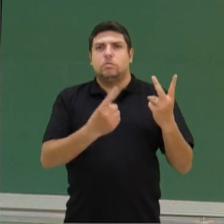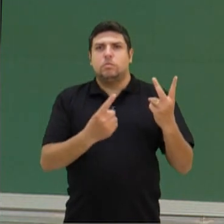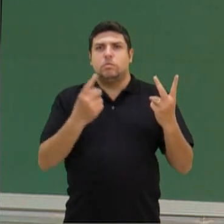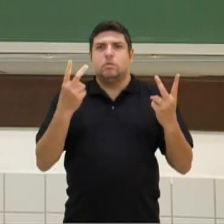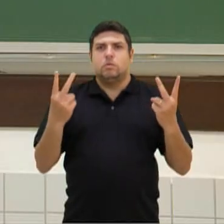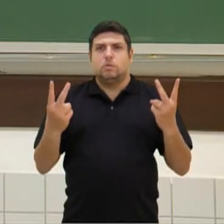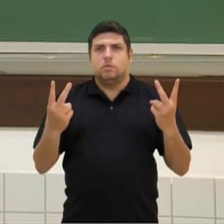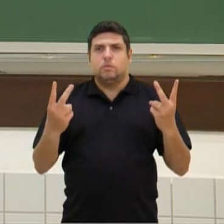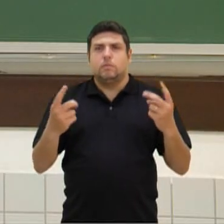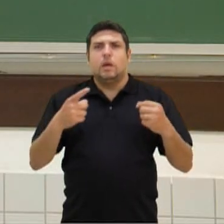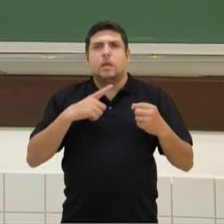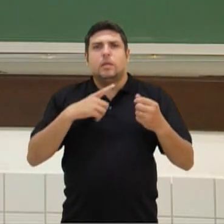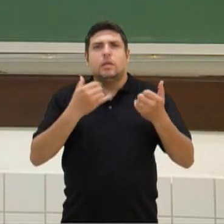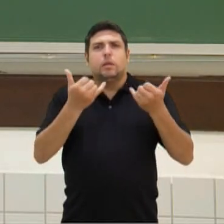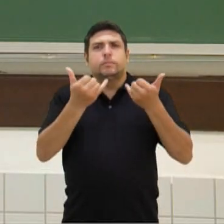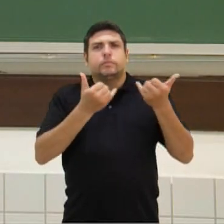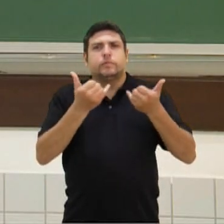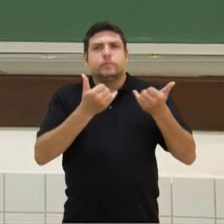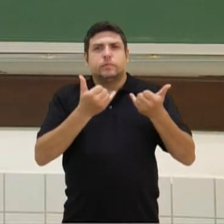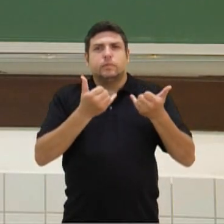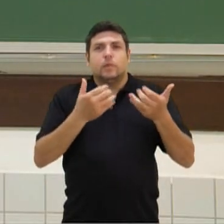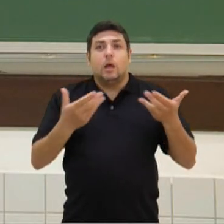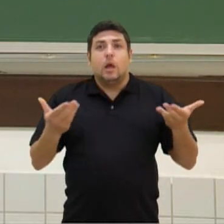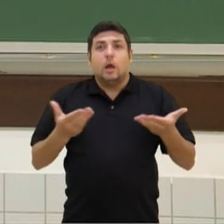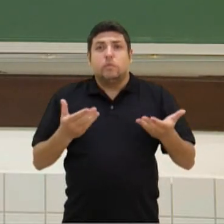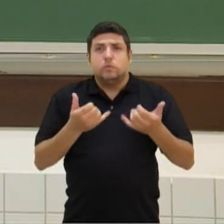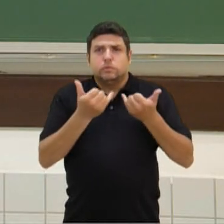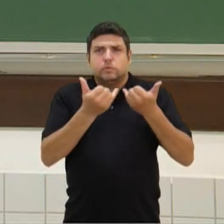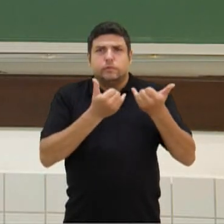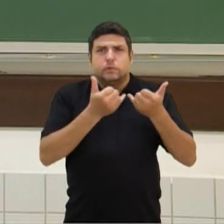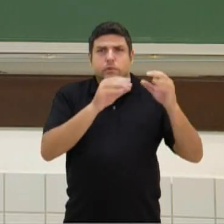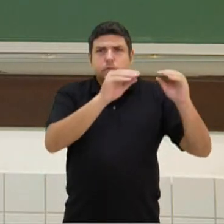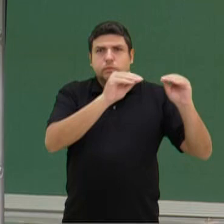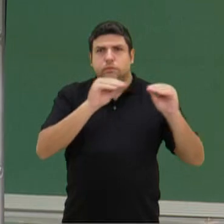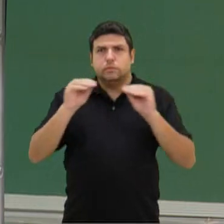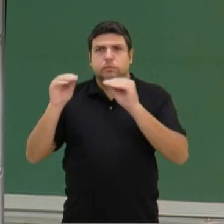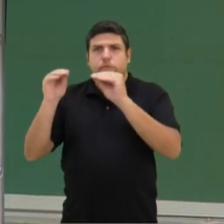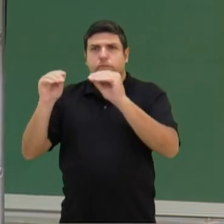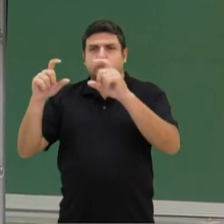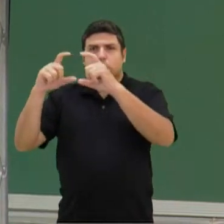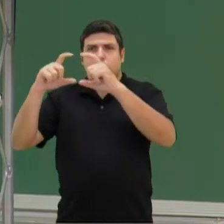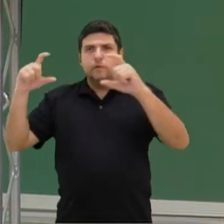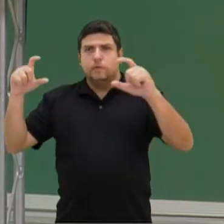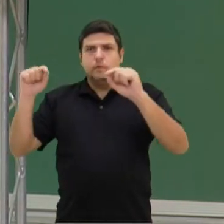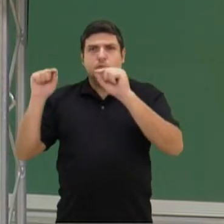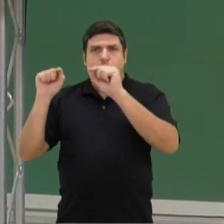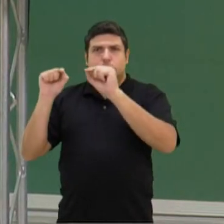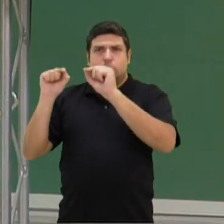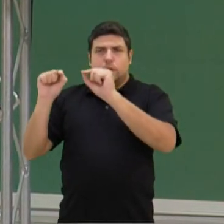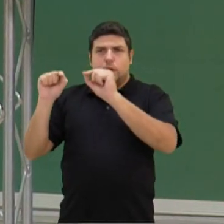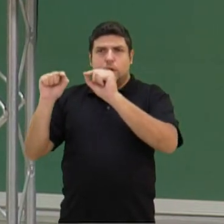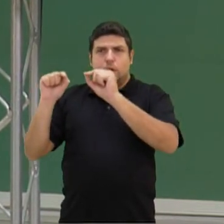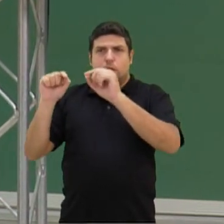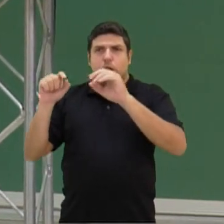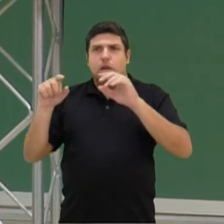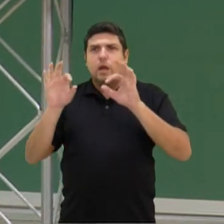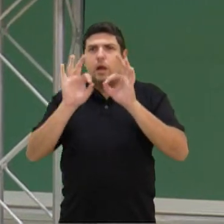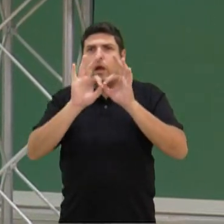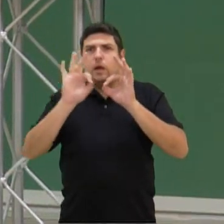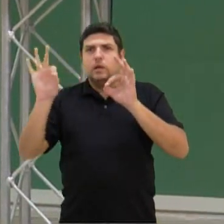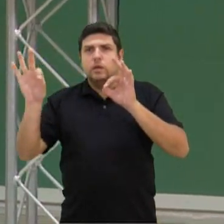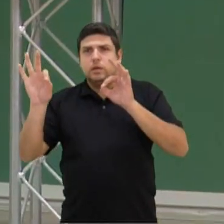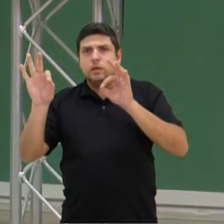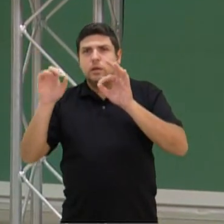aqui o leque de informação. Agora, vamos colocar essas informações na fórmula da distância entre a reta e